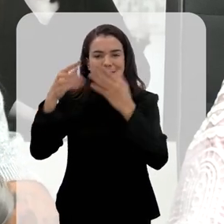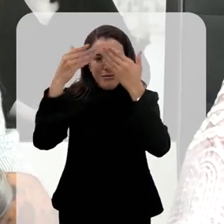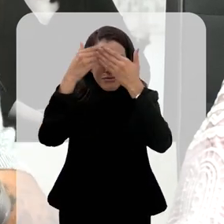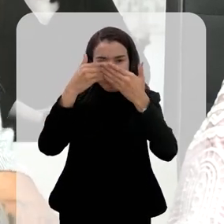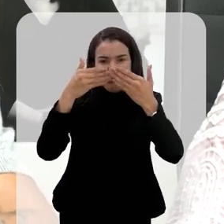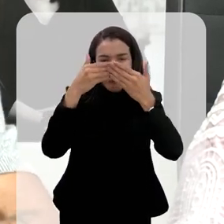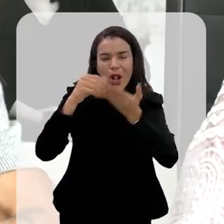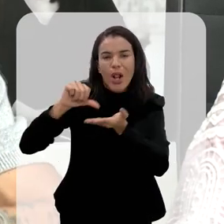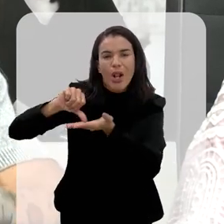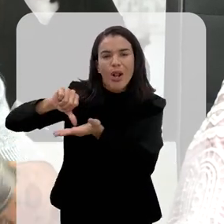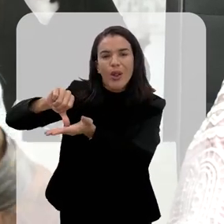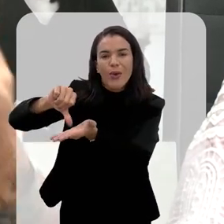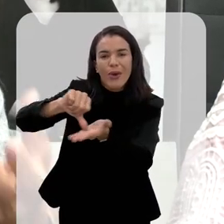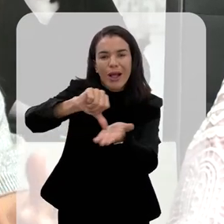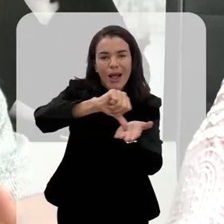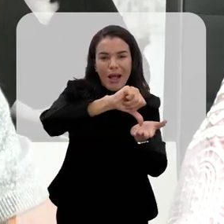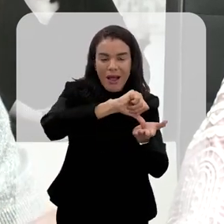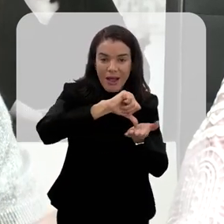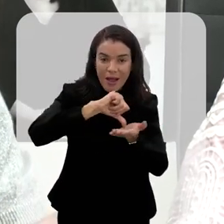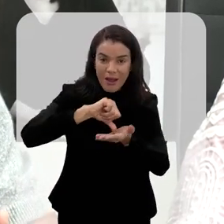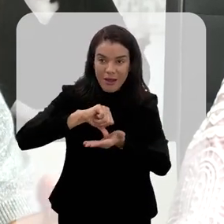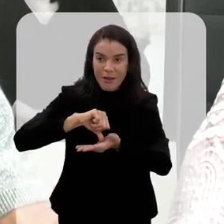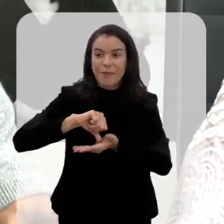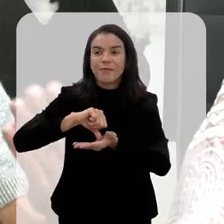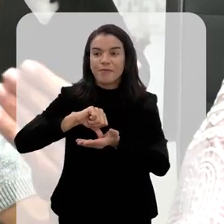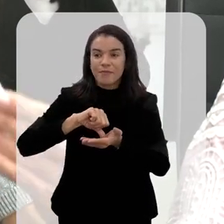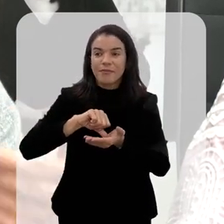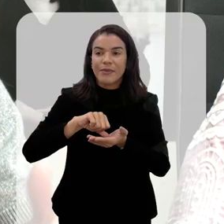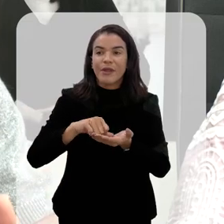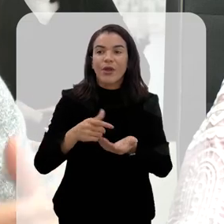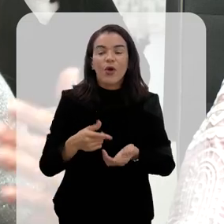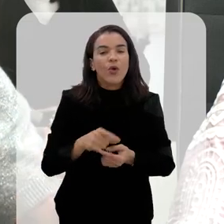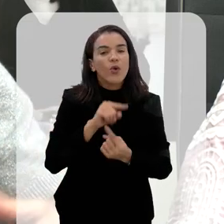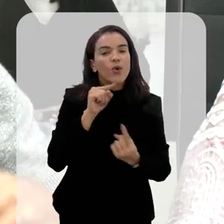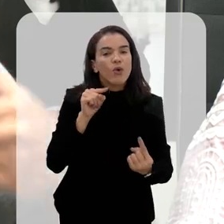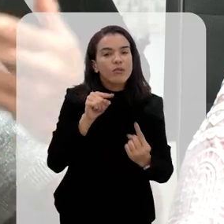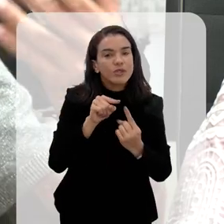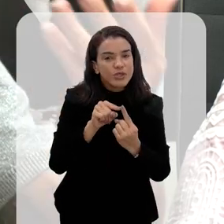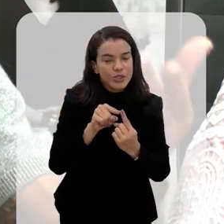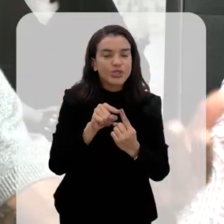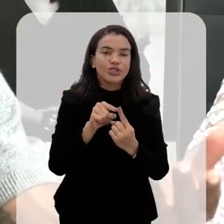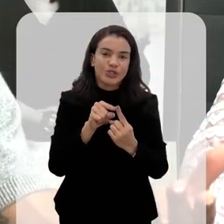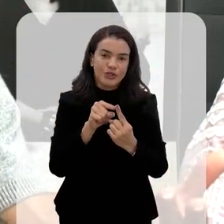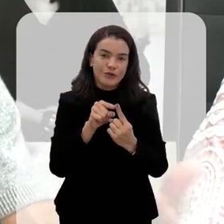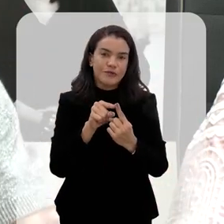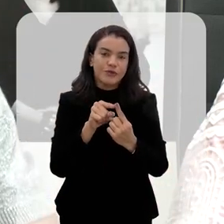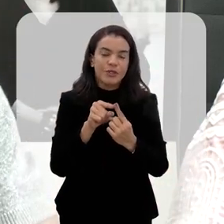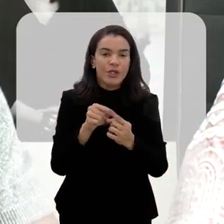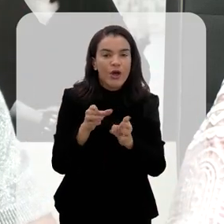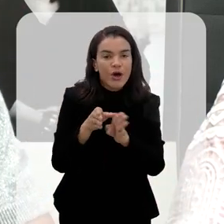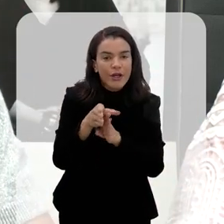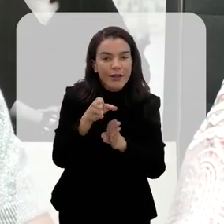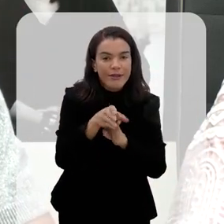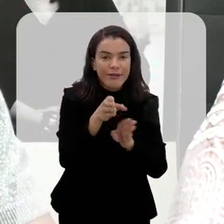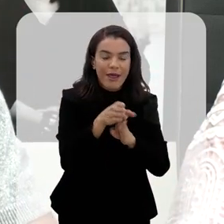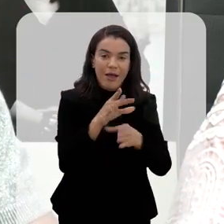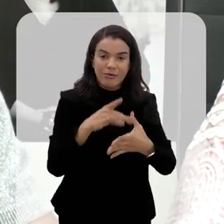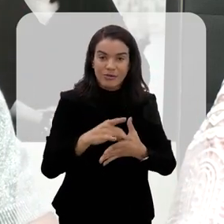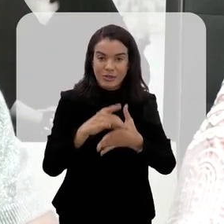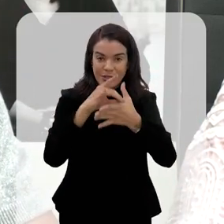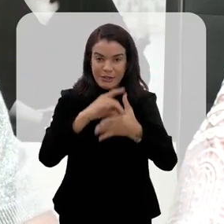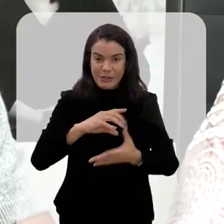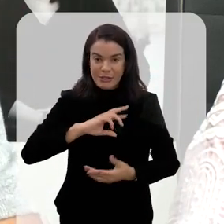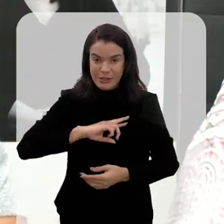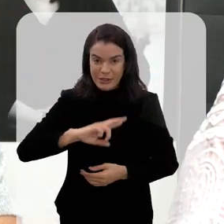igrejas e locais, né, de fé, procuram as delegadas para que elas estejam presentes ali.